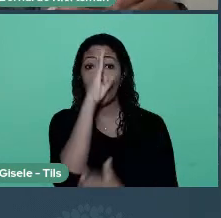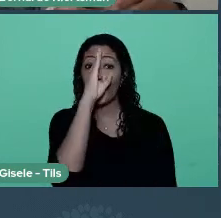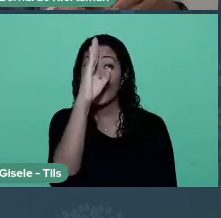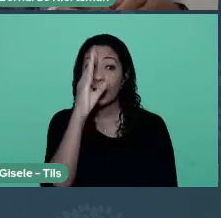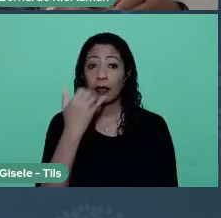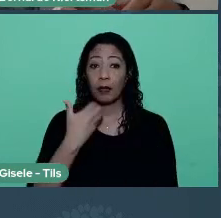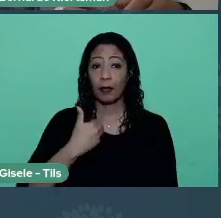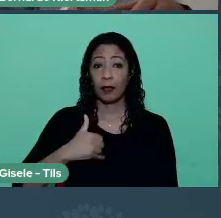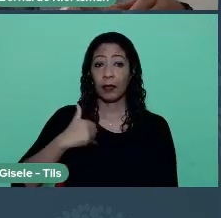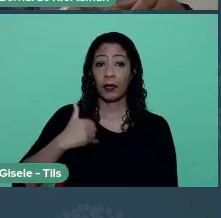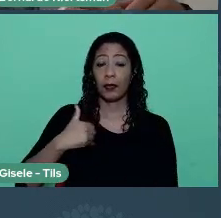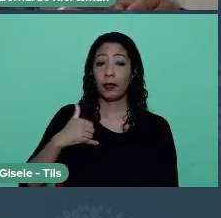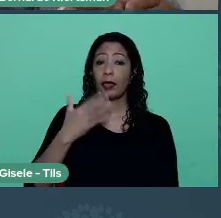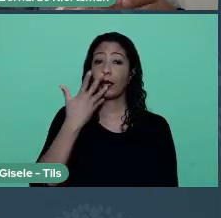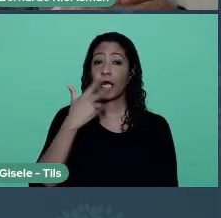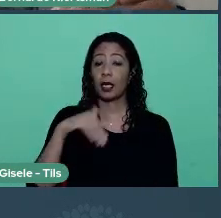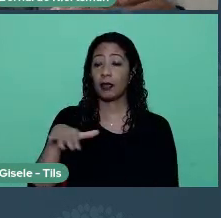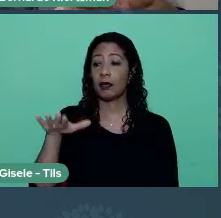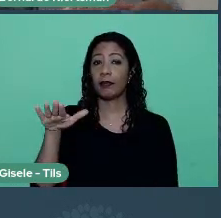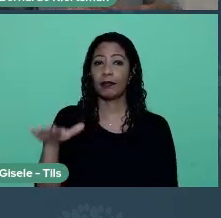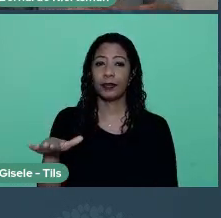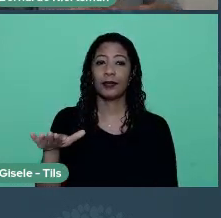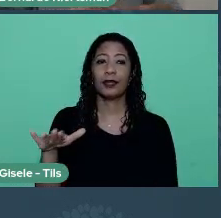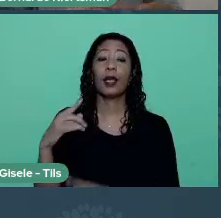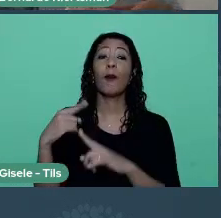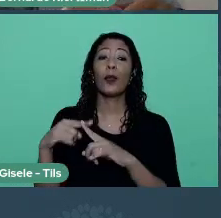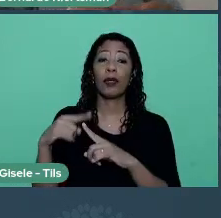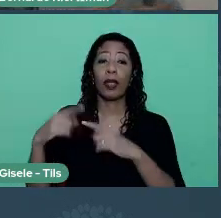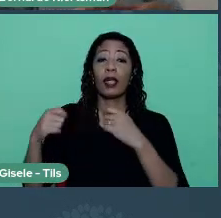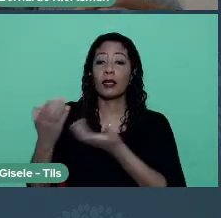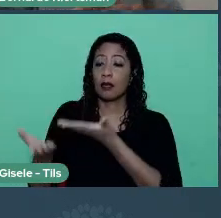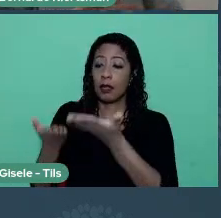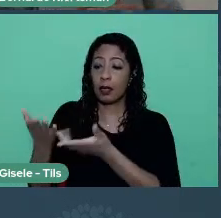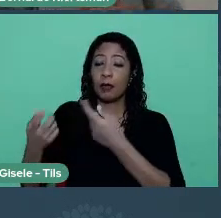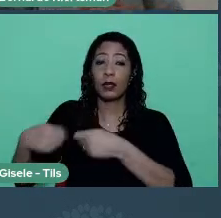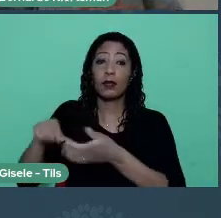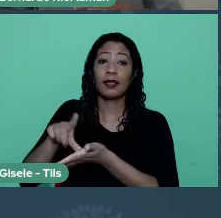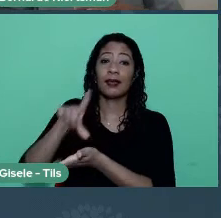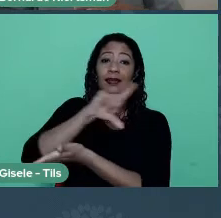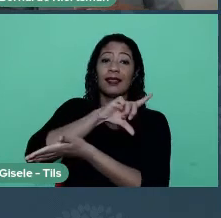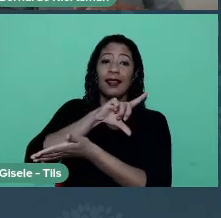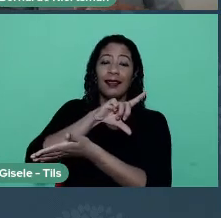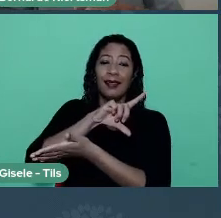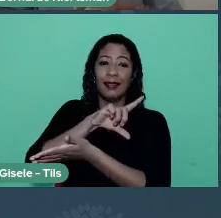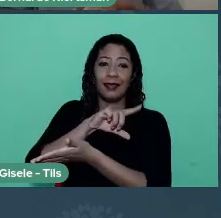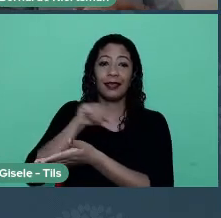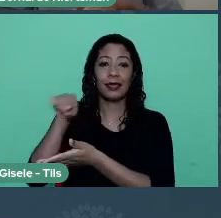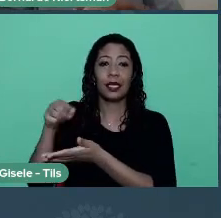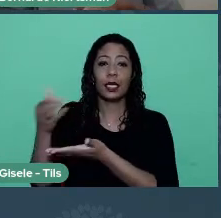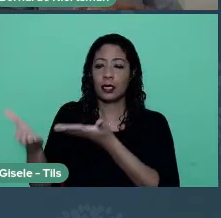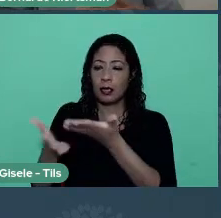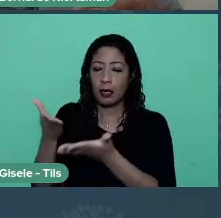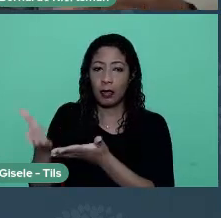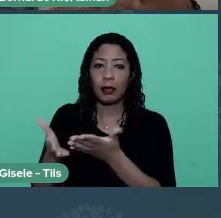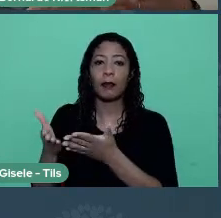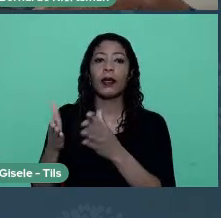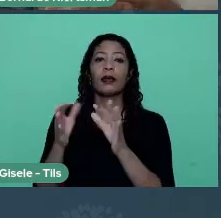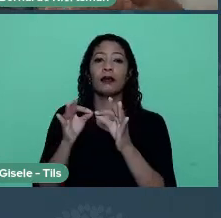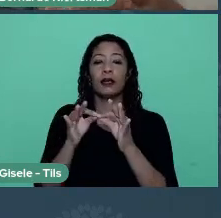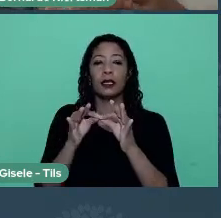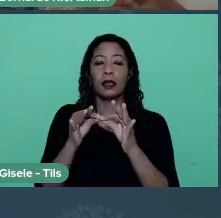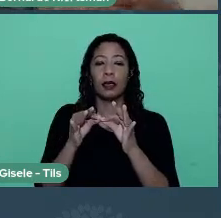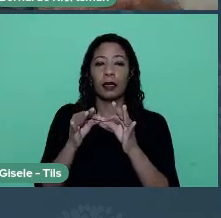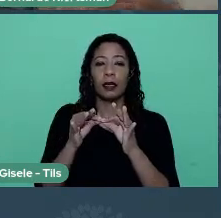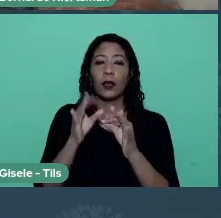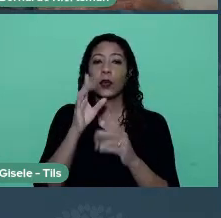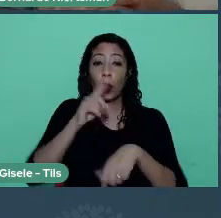o tratamento deve ser precoce, e esse tratamento vai ser, provavelmente, a longo prazo. É